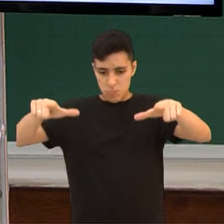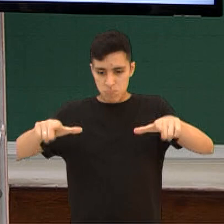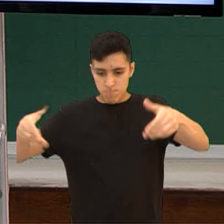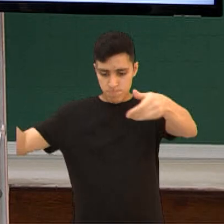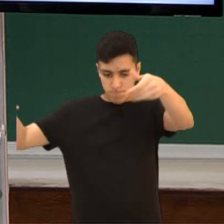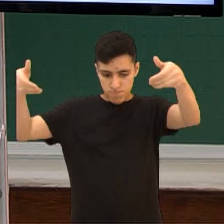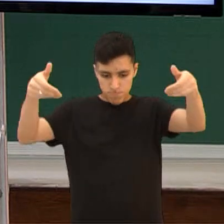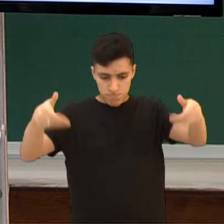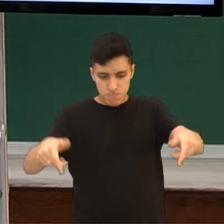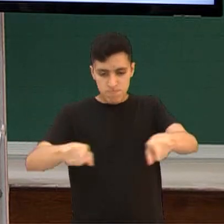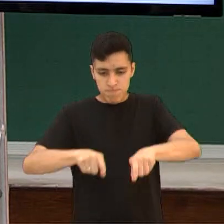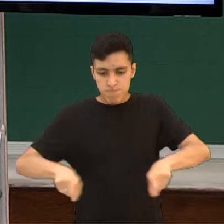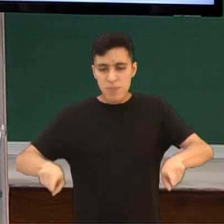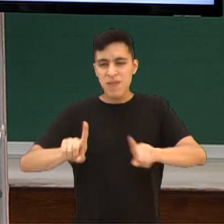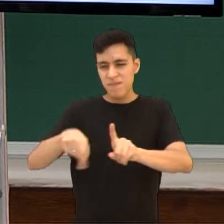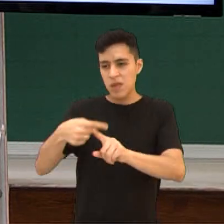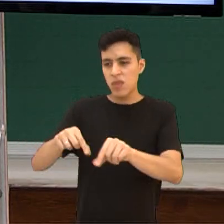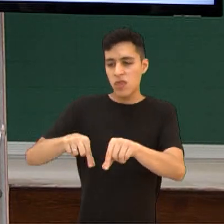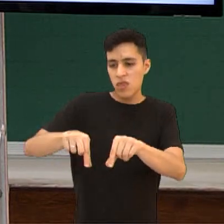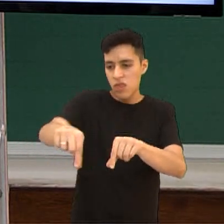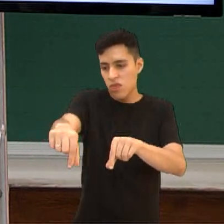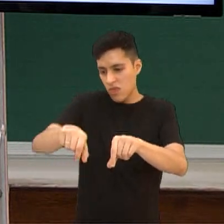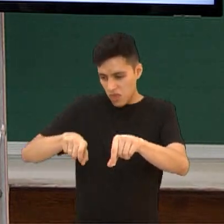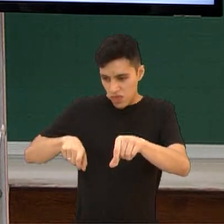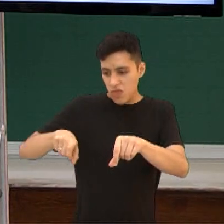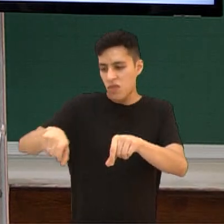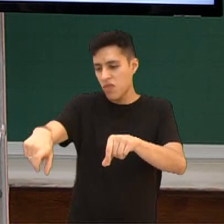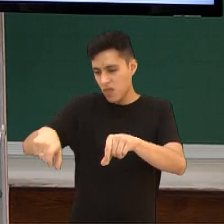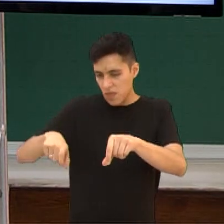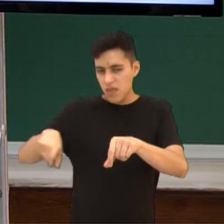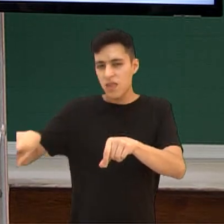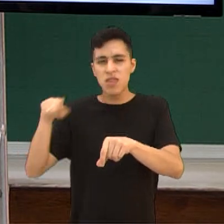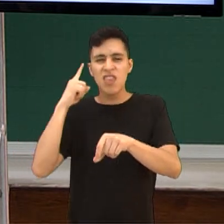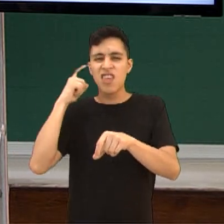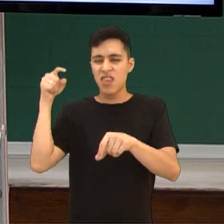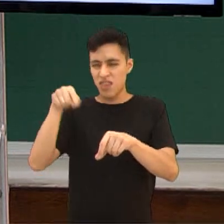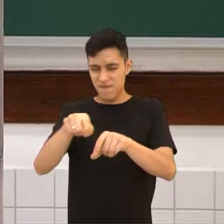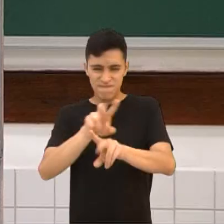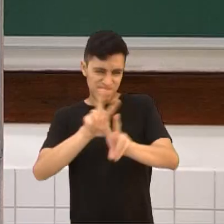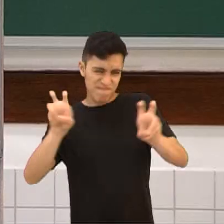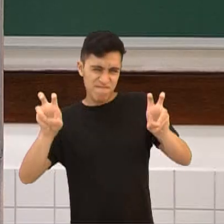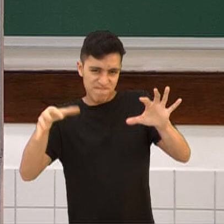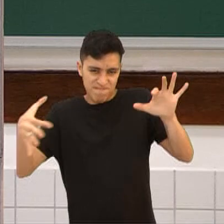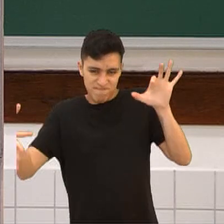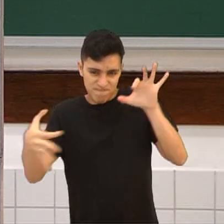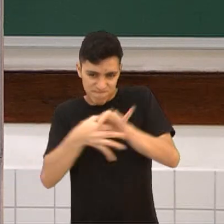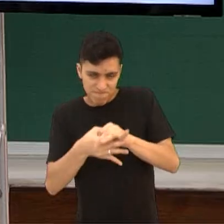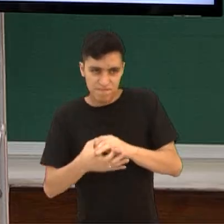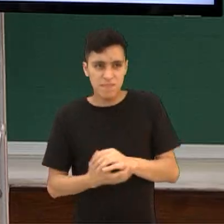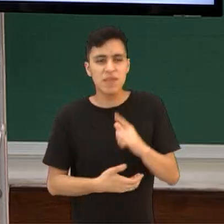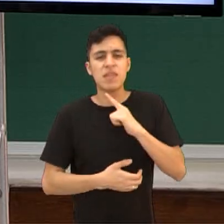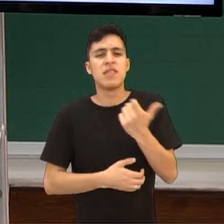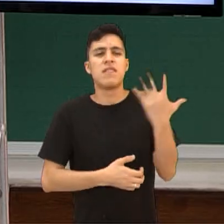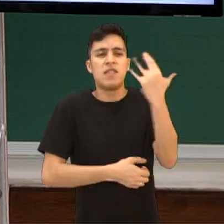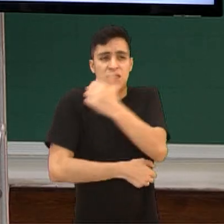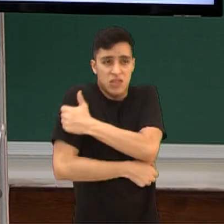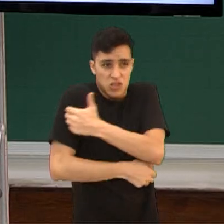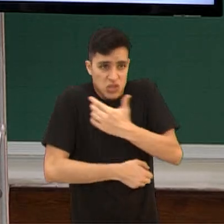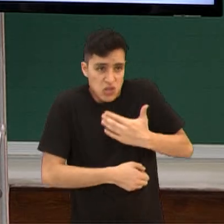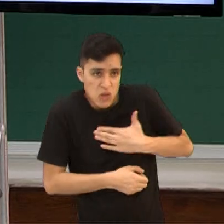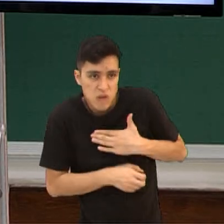que hoje em dia é bastante utilizado em software, né, que a gente fala fazer os beats, né, pessoal, muito interessante. Tem muito aluno meu que adora fazer os beats,